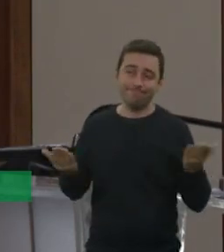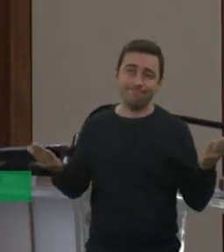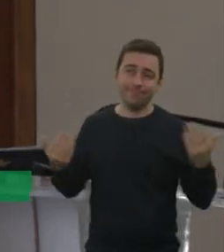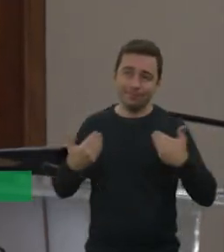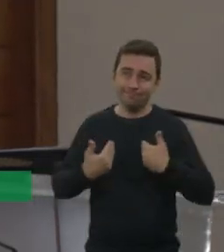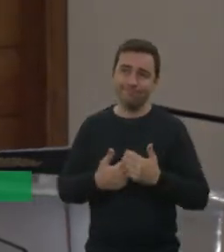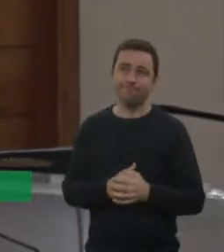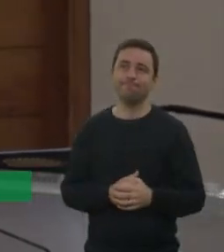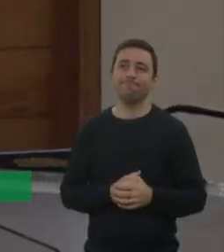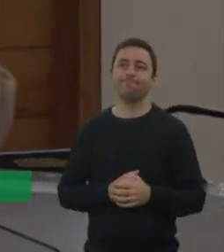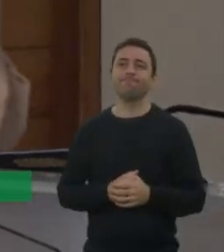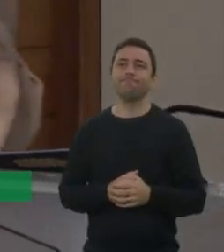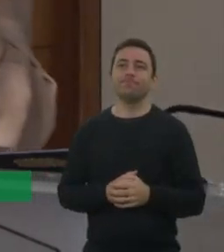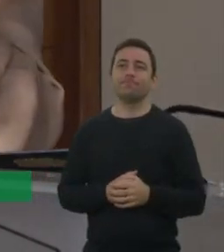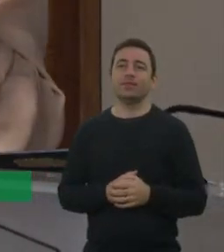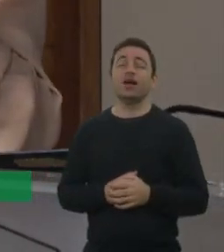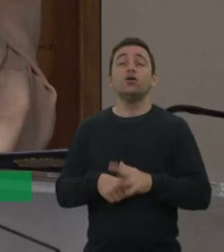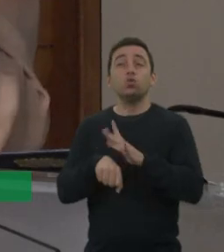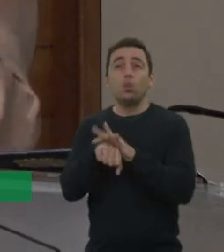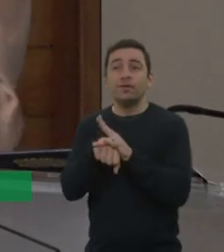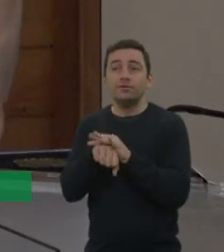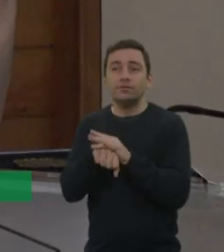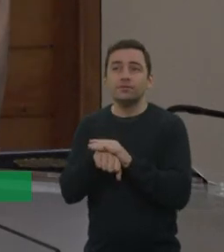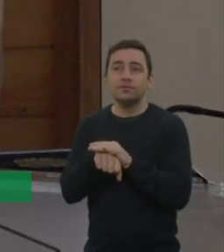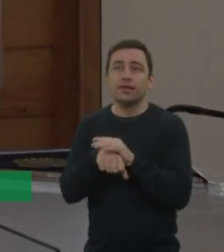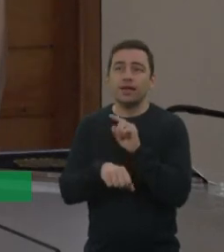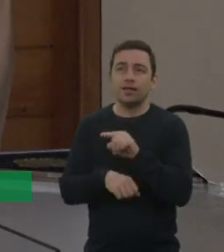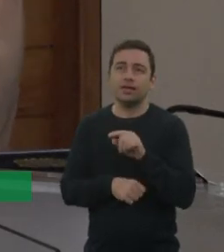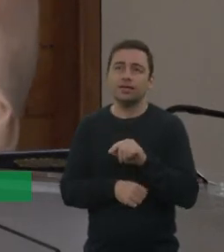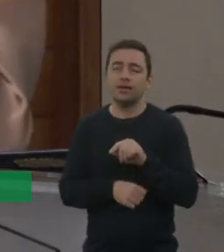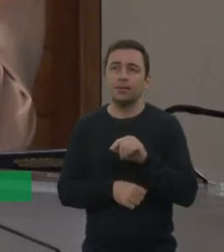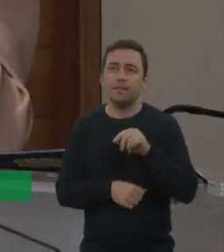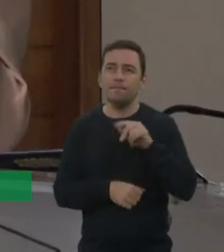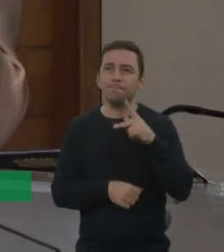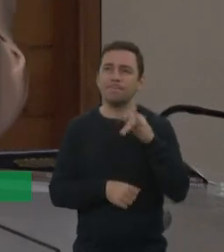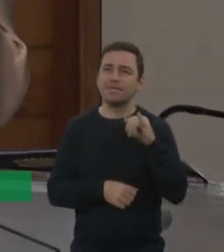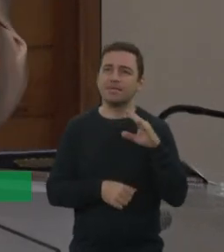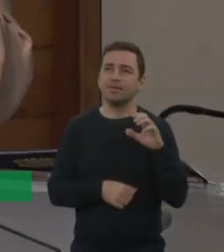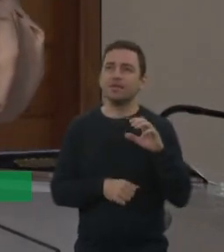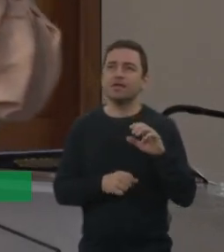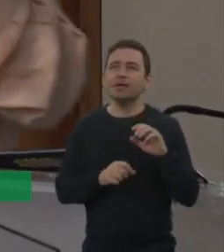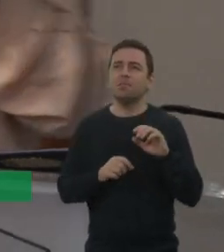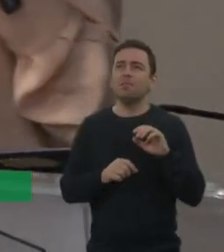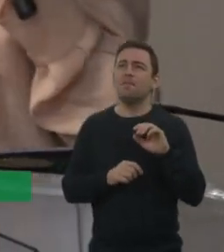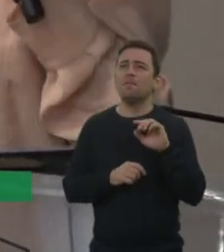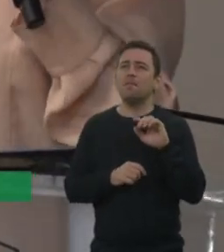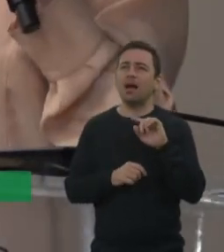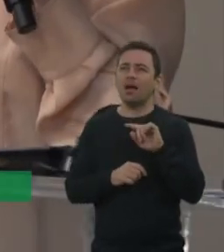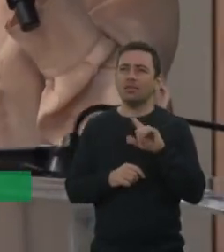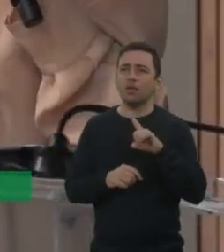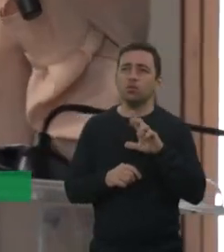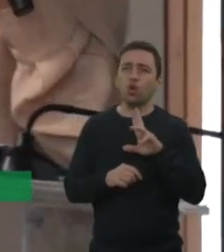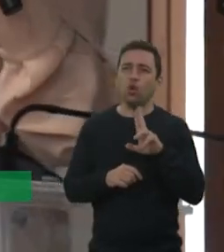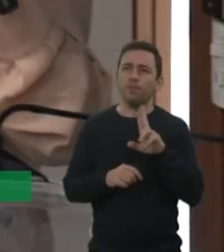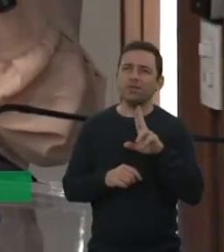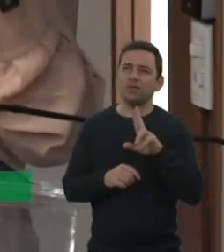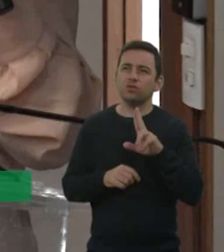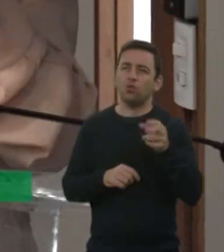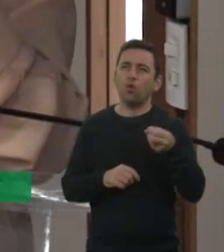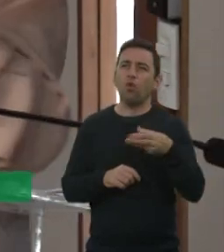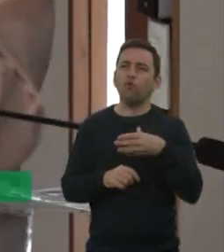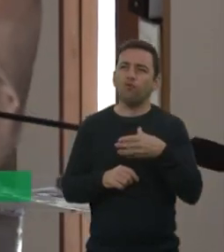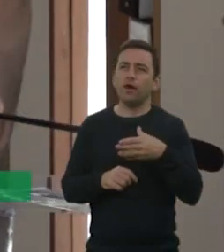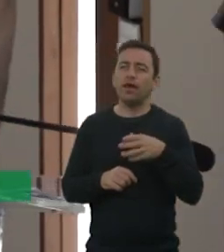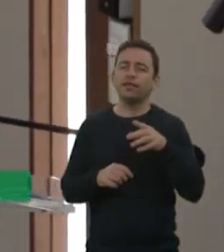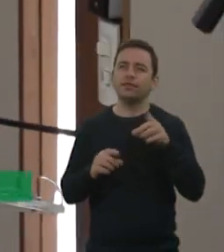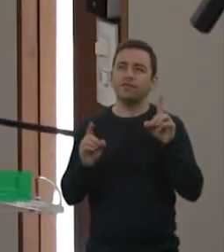Então, o nome da doença é Niemann-Pick, mas existe na literatura uma nova denominação, que é a